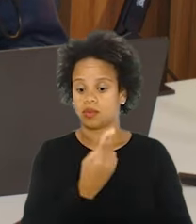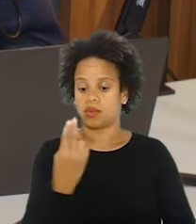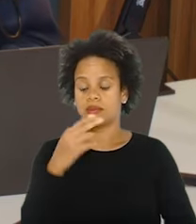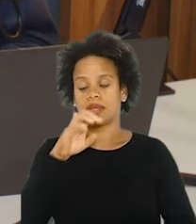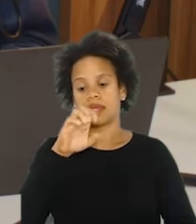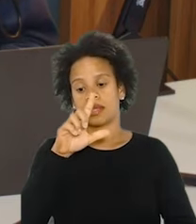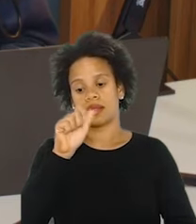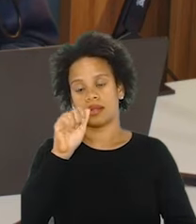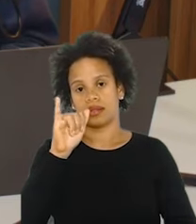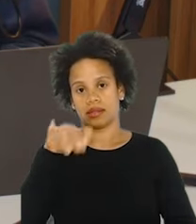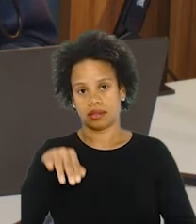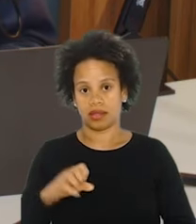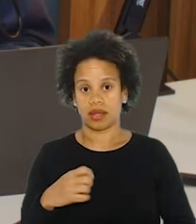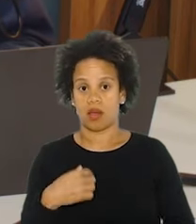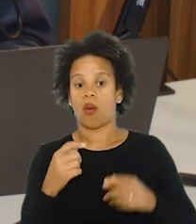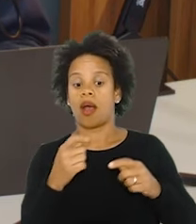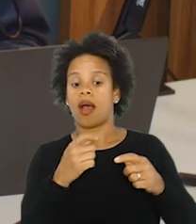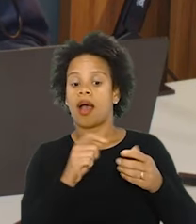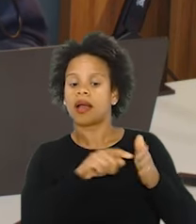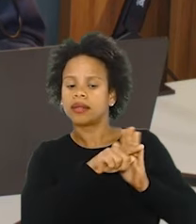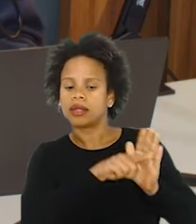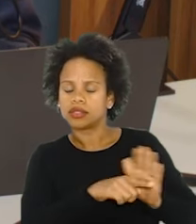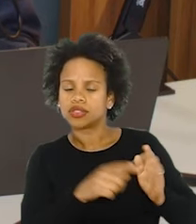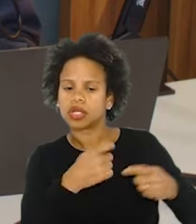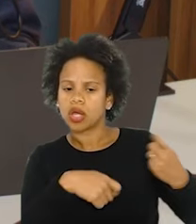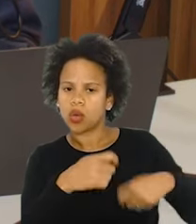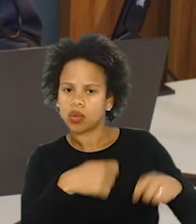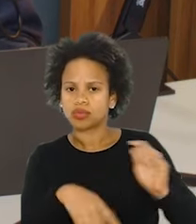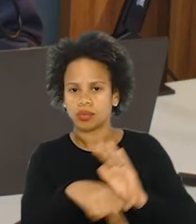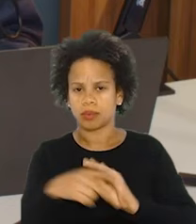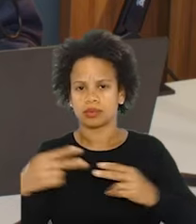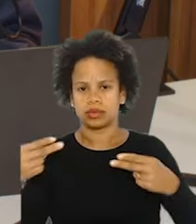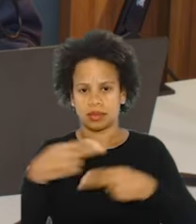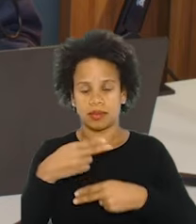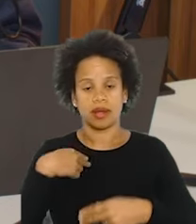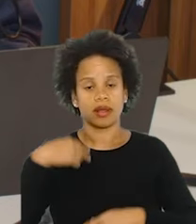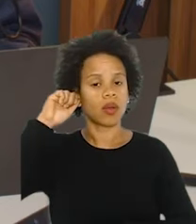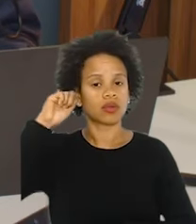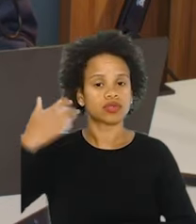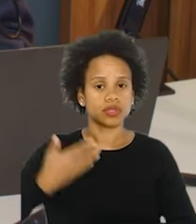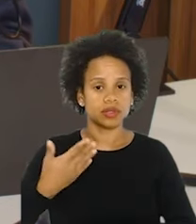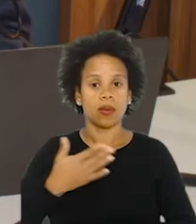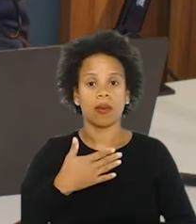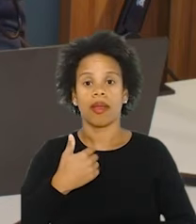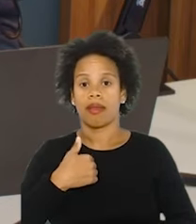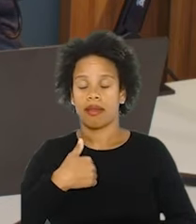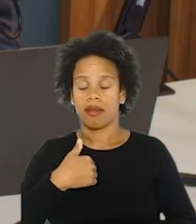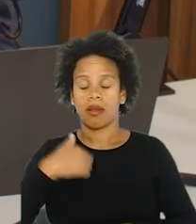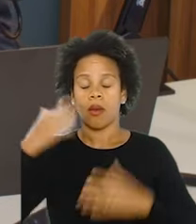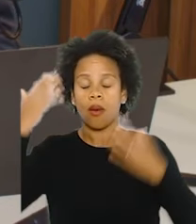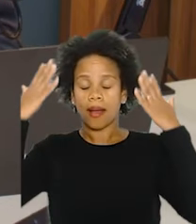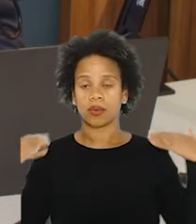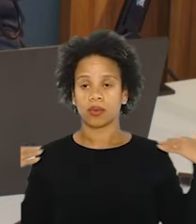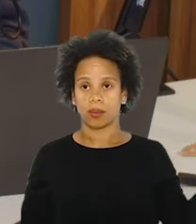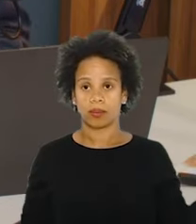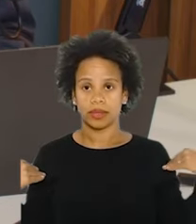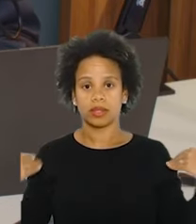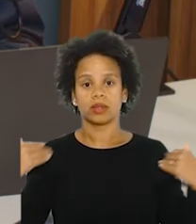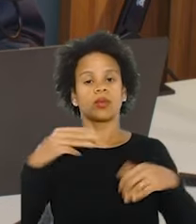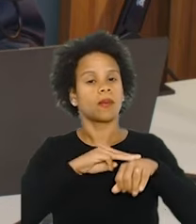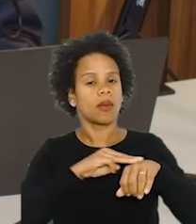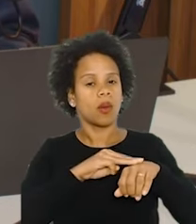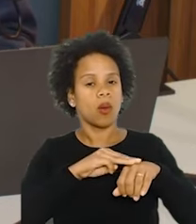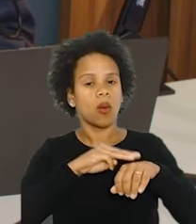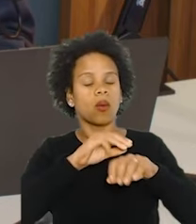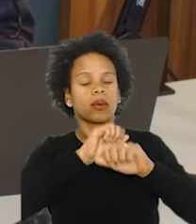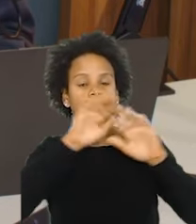Mata eu sou Analista de negócios do sebrai eh eu vou fazer a minha autodescrição eu tenho cabelo comprido castanho olhos